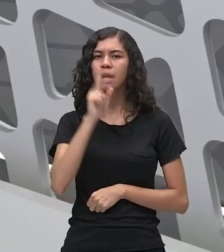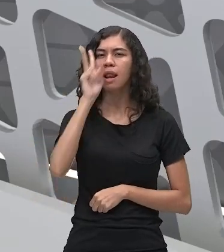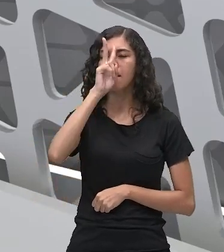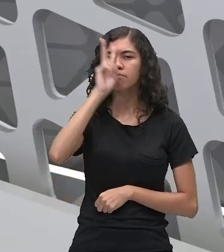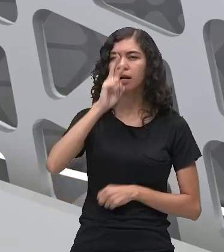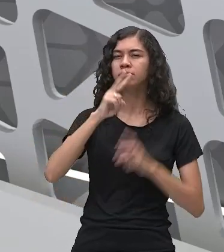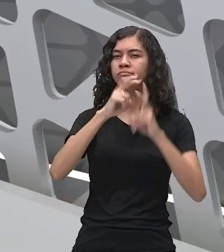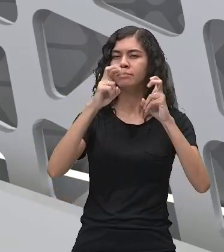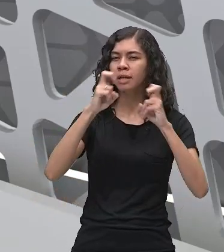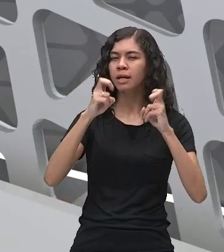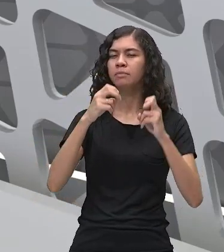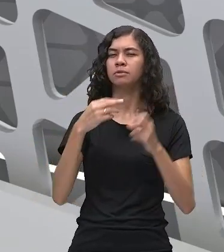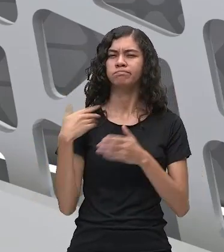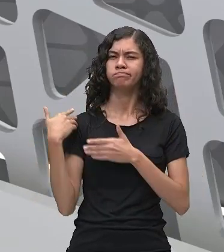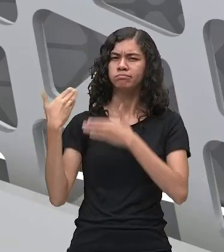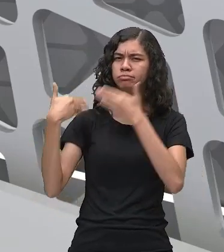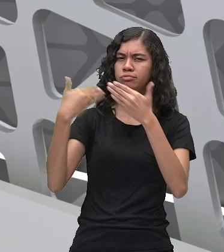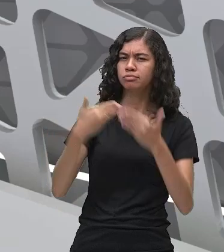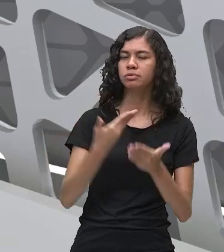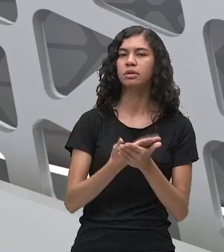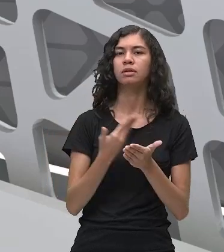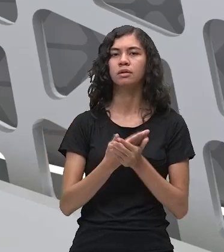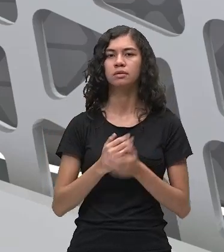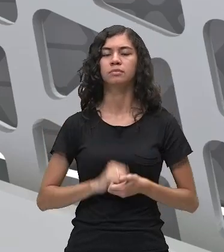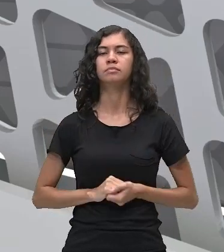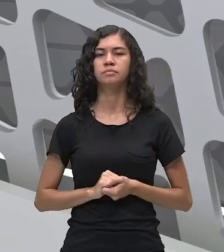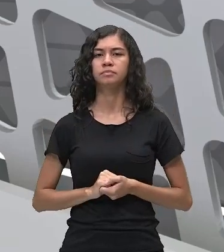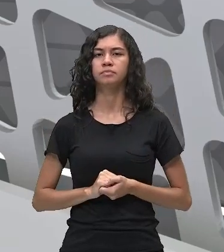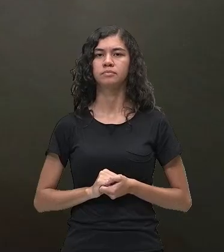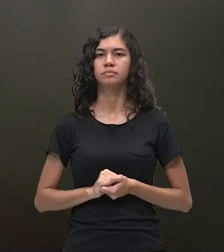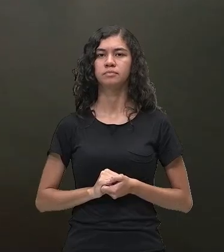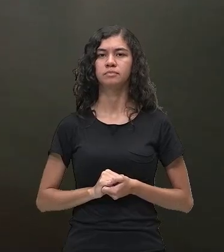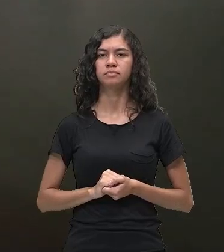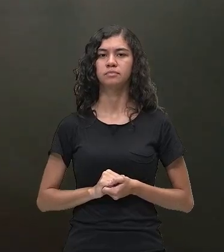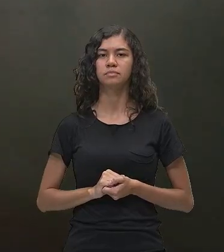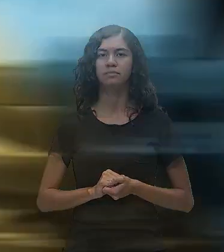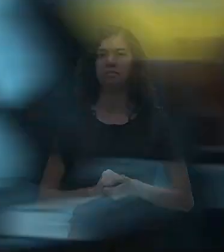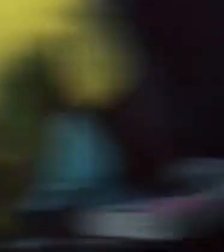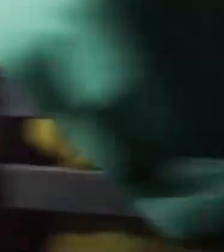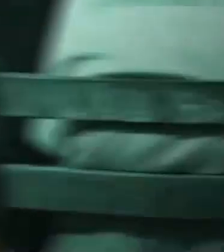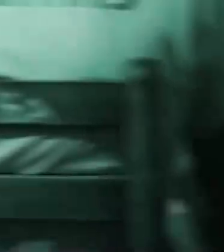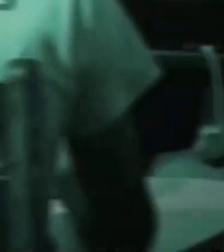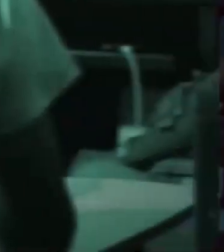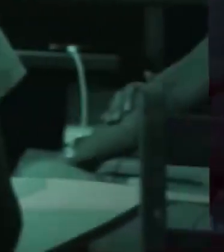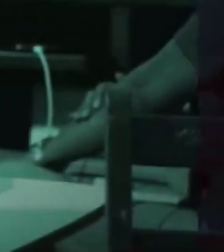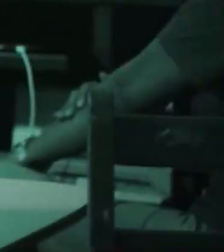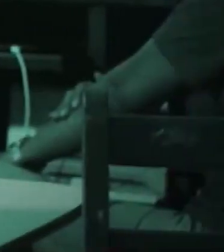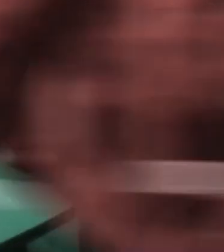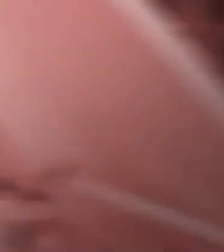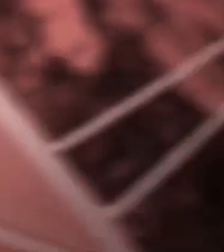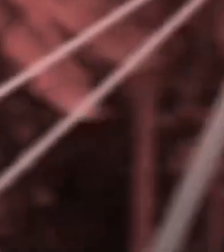assuntos, né? E que esteja aí se preparando para a avaliação.